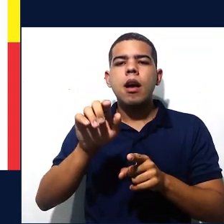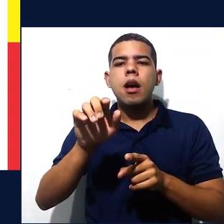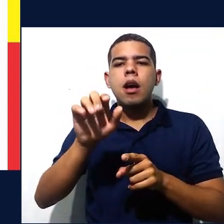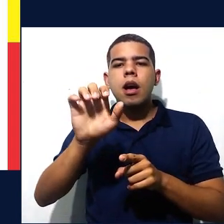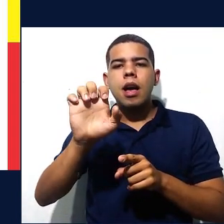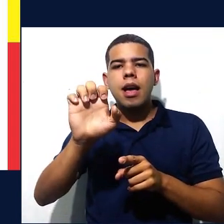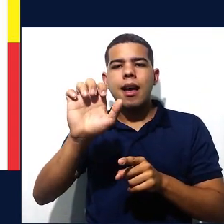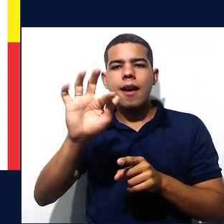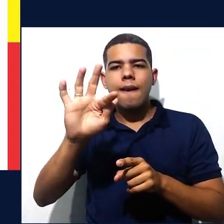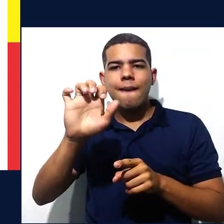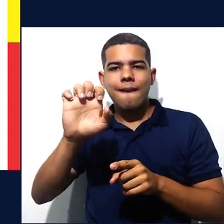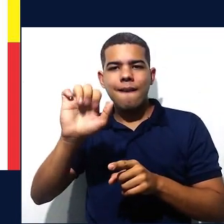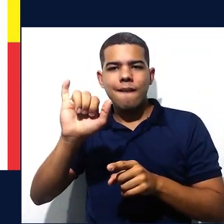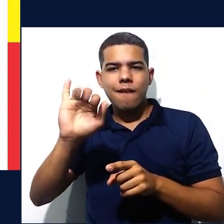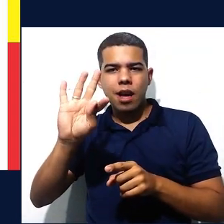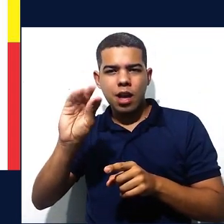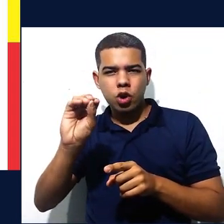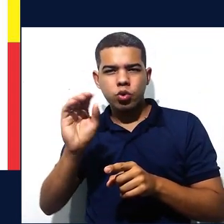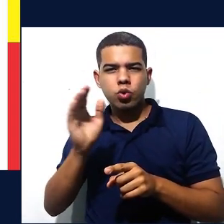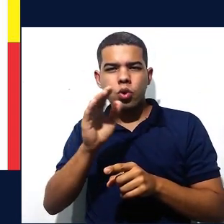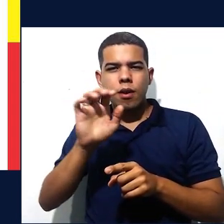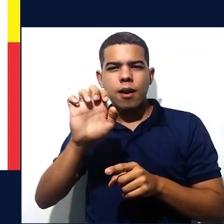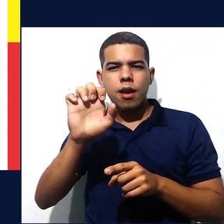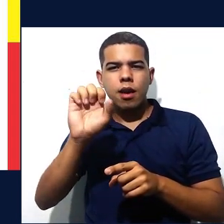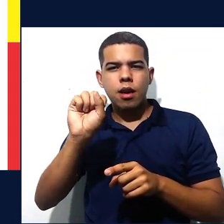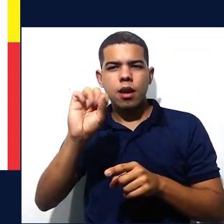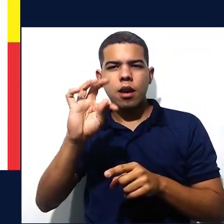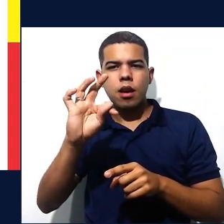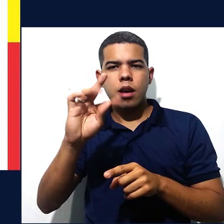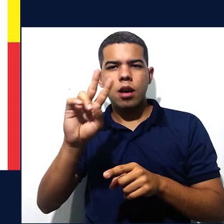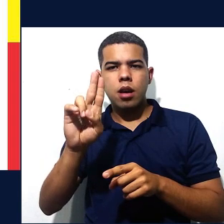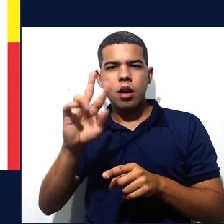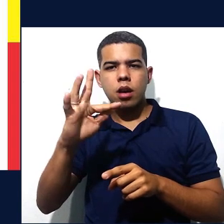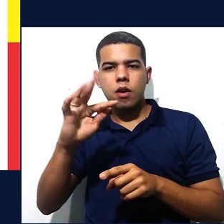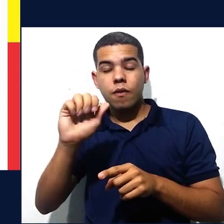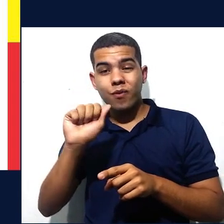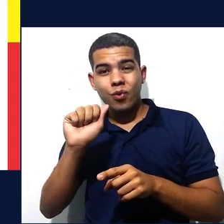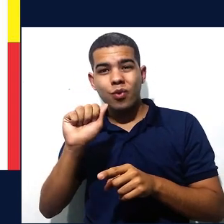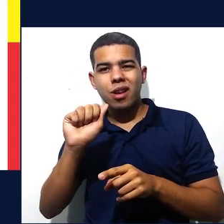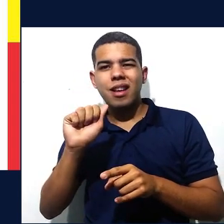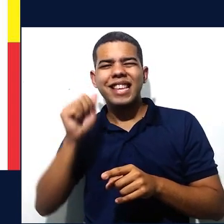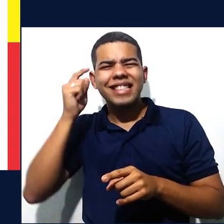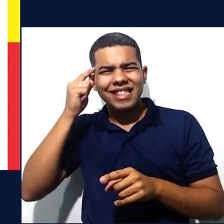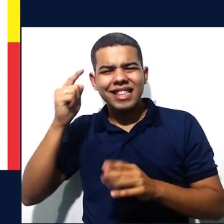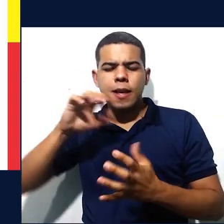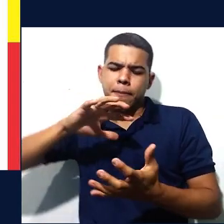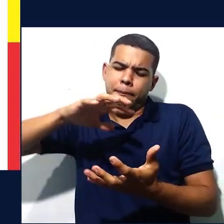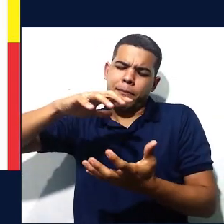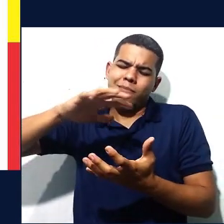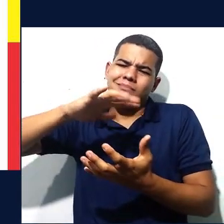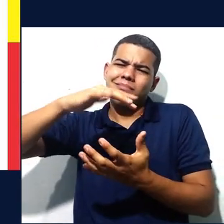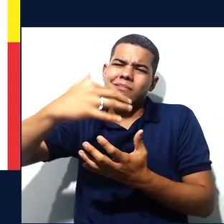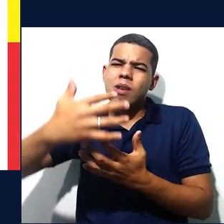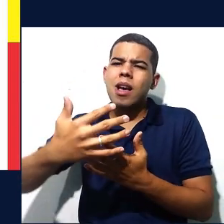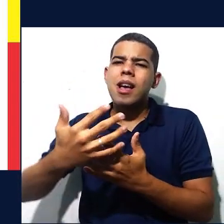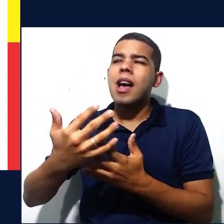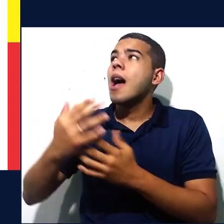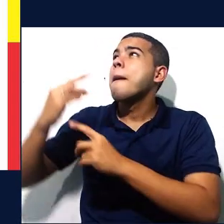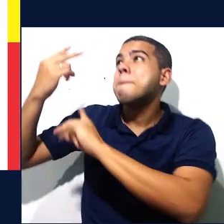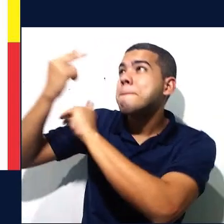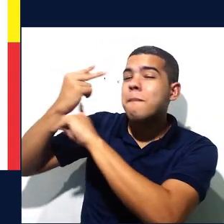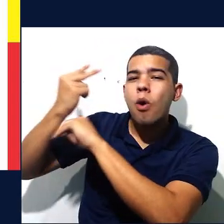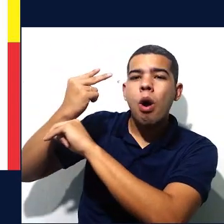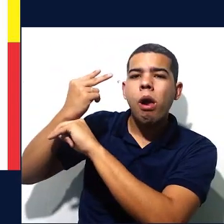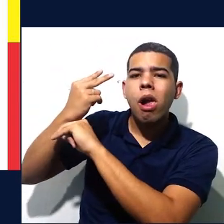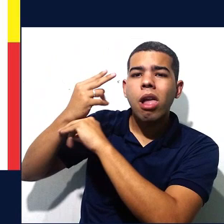onde não se protege o nosso planeta desses raios ultravioletas. E aí se